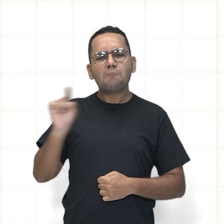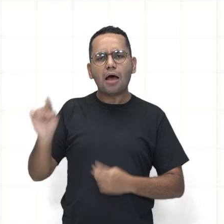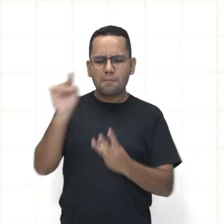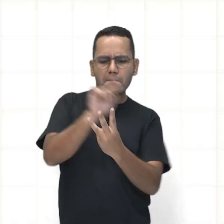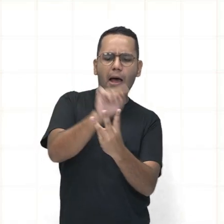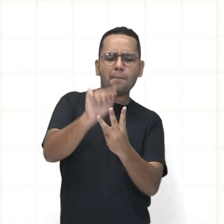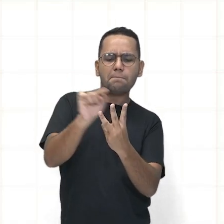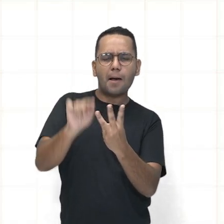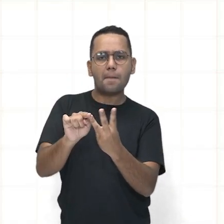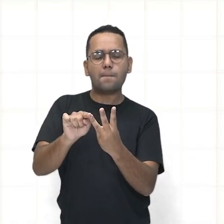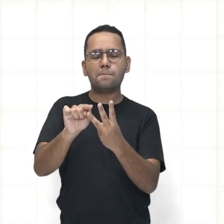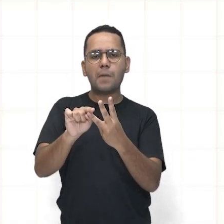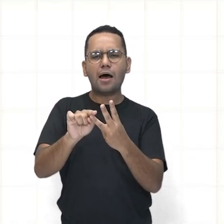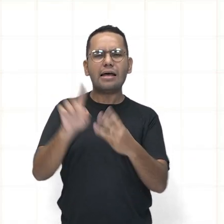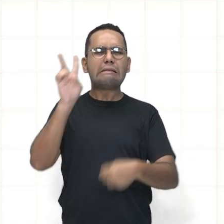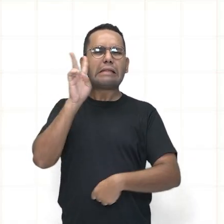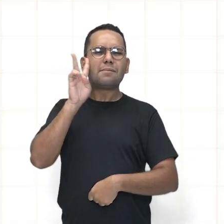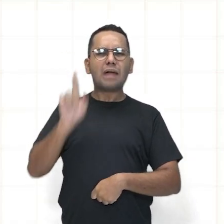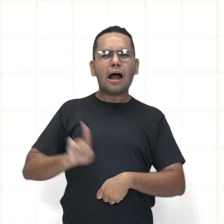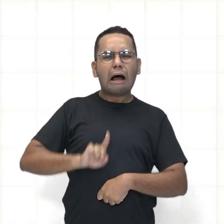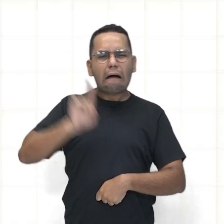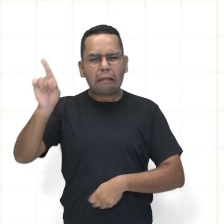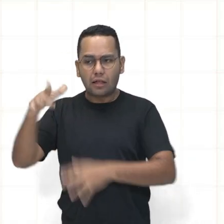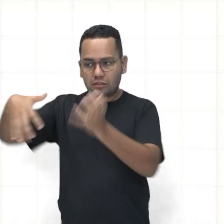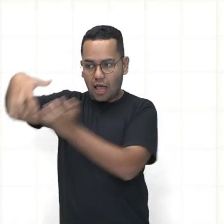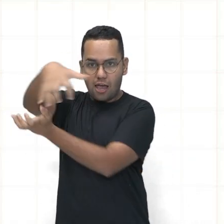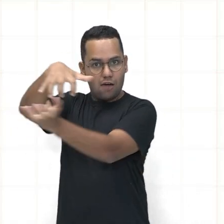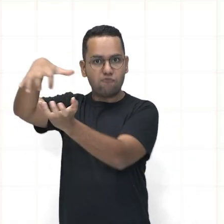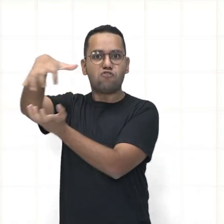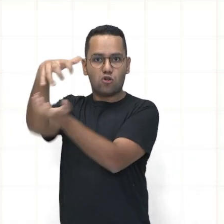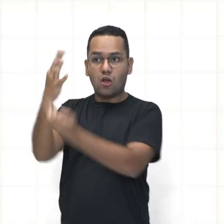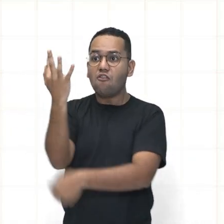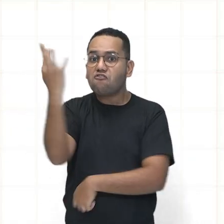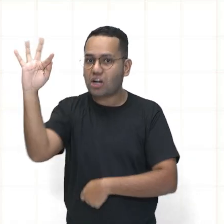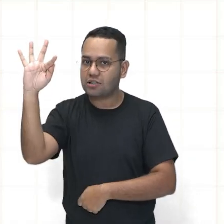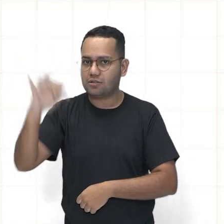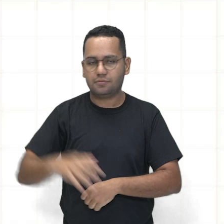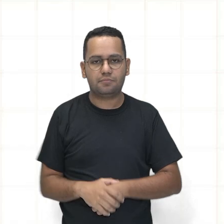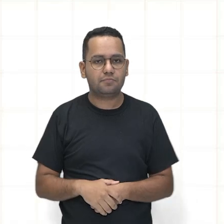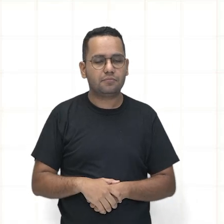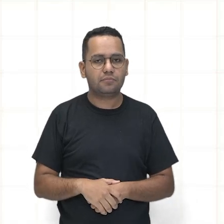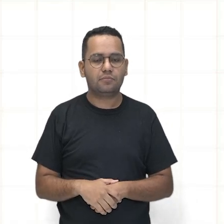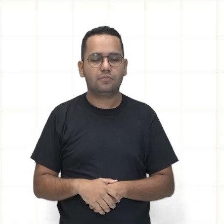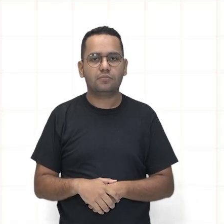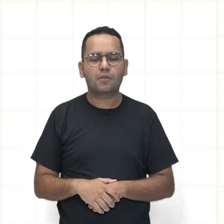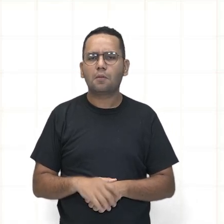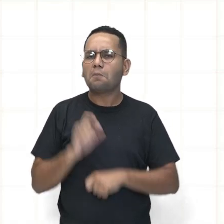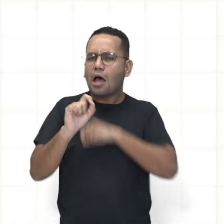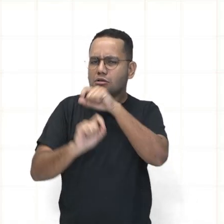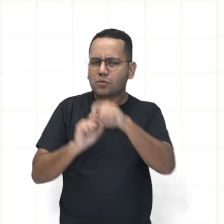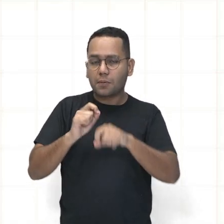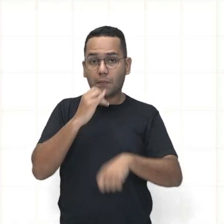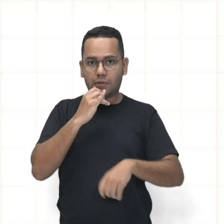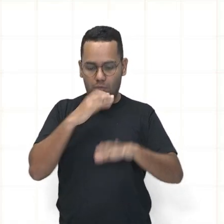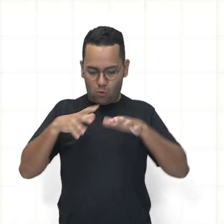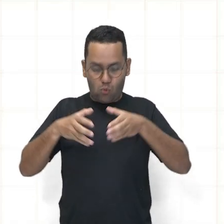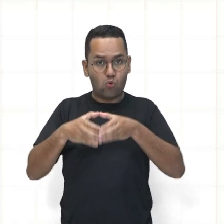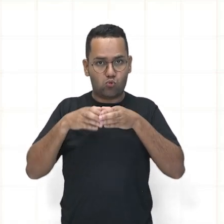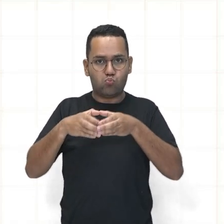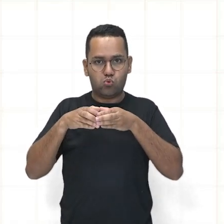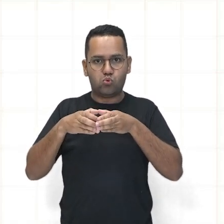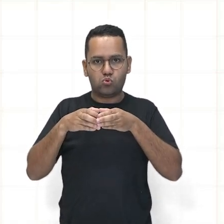Francesa. E como a elite brasileira estava ali em contato direto com essas